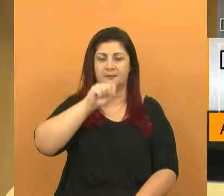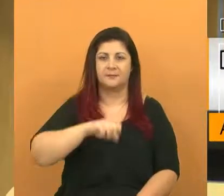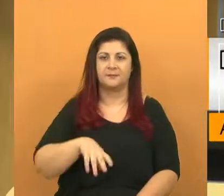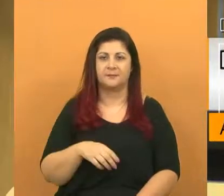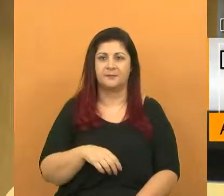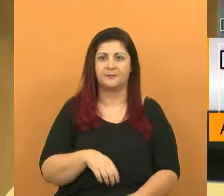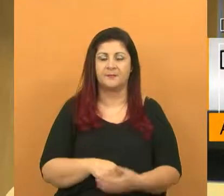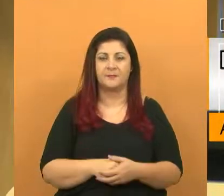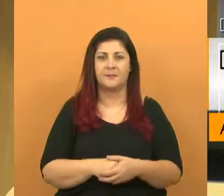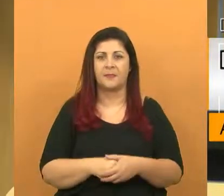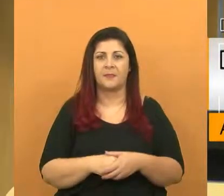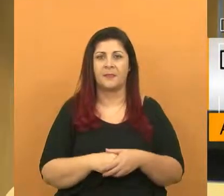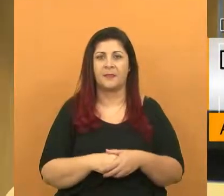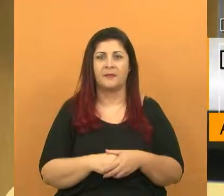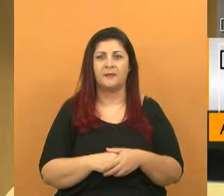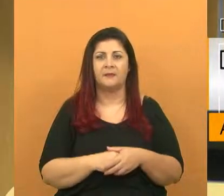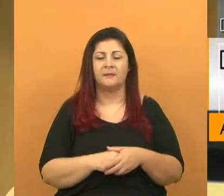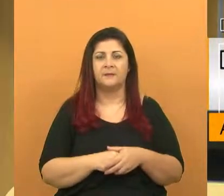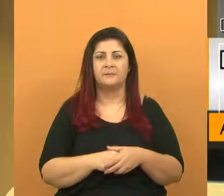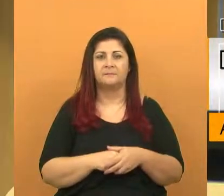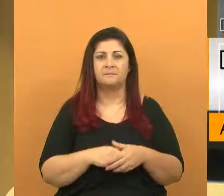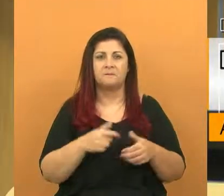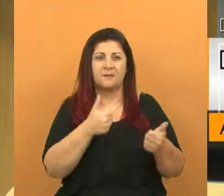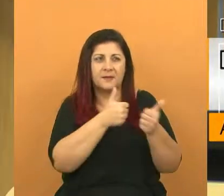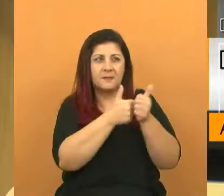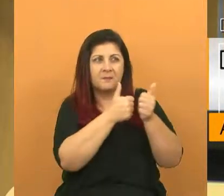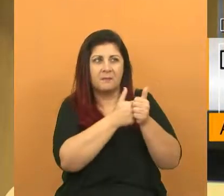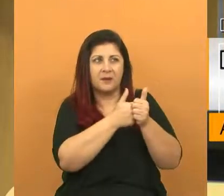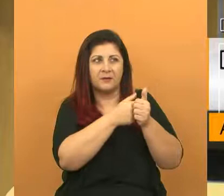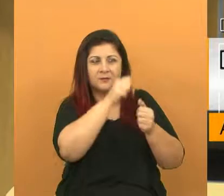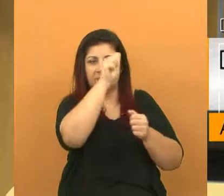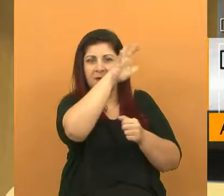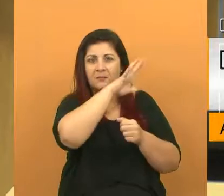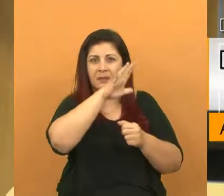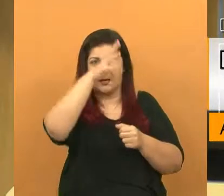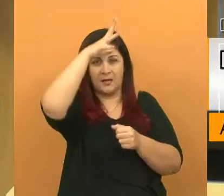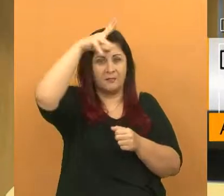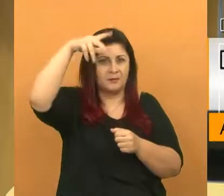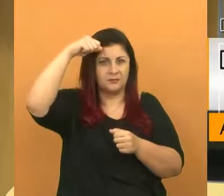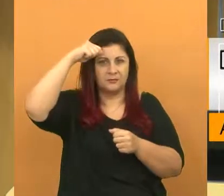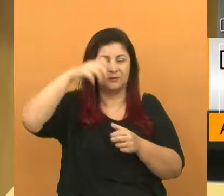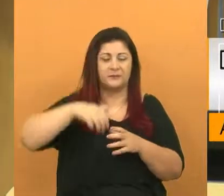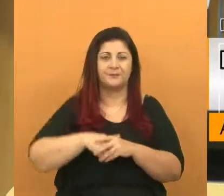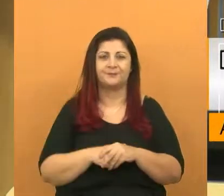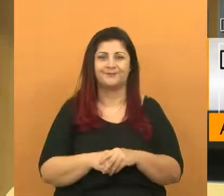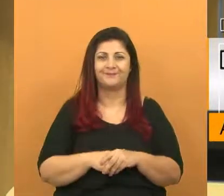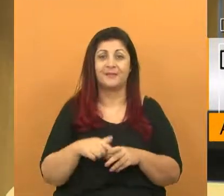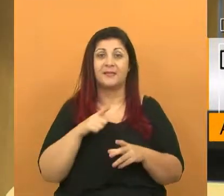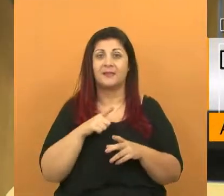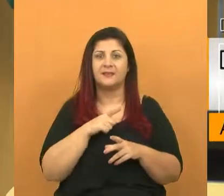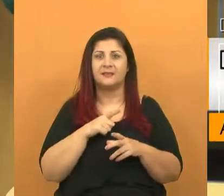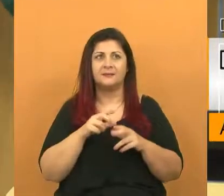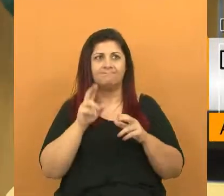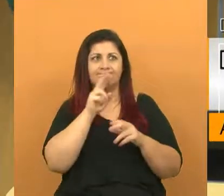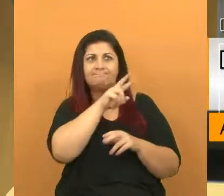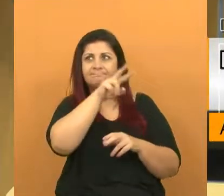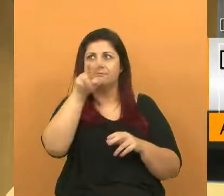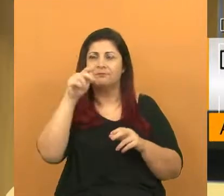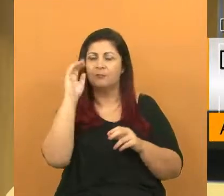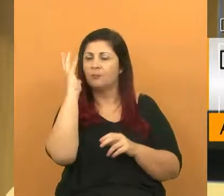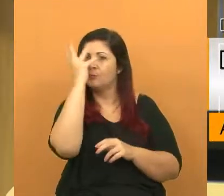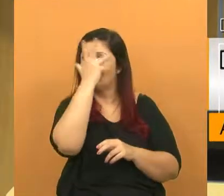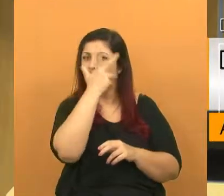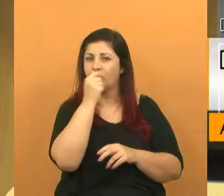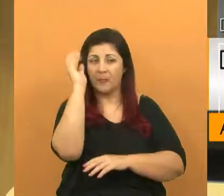plena área de transição do cerrado com a amazônia mato grossense a lagoa das araras tem todo sua paisagem e arredores uma